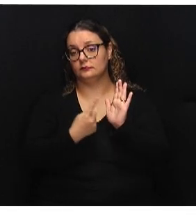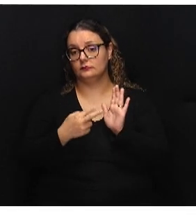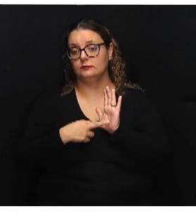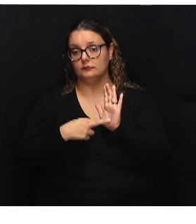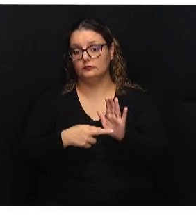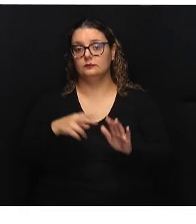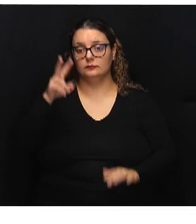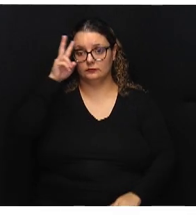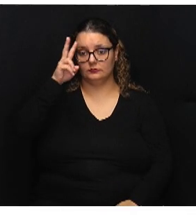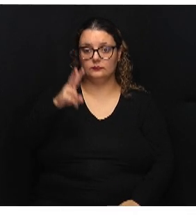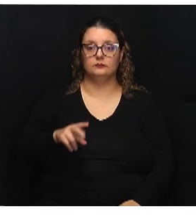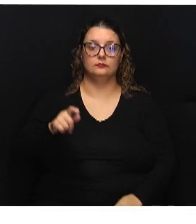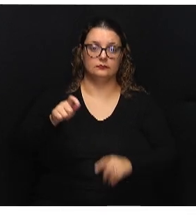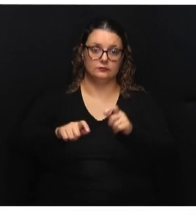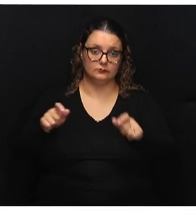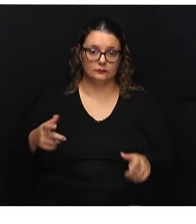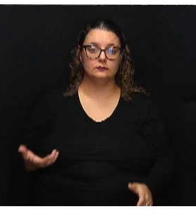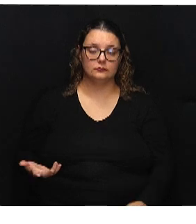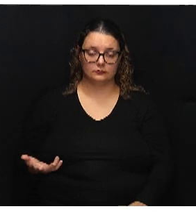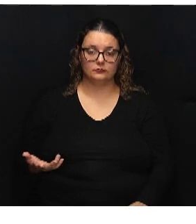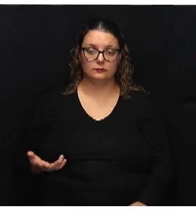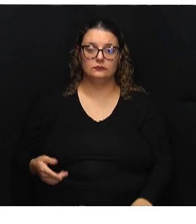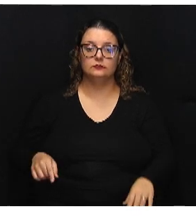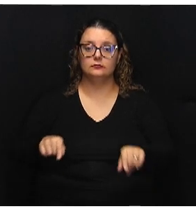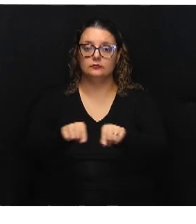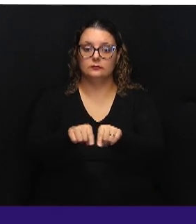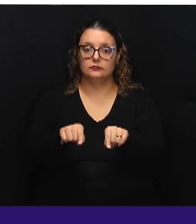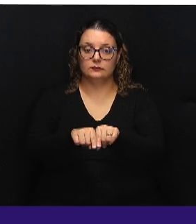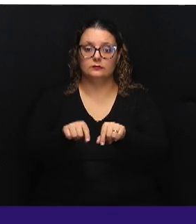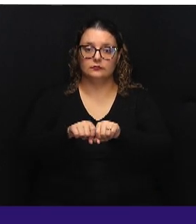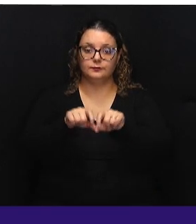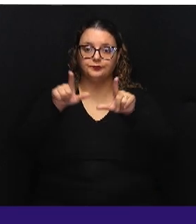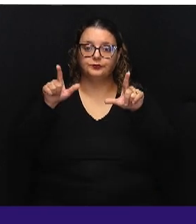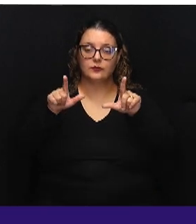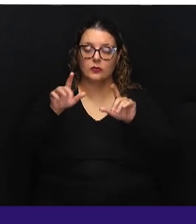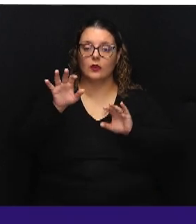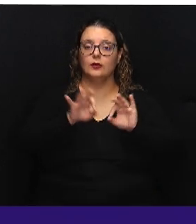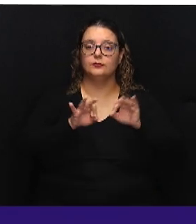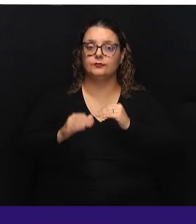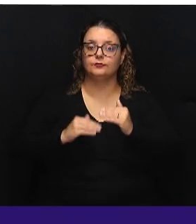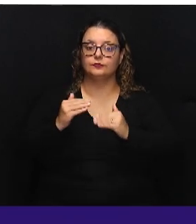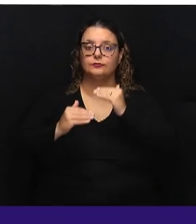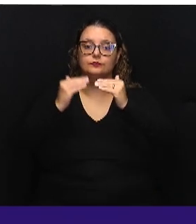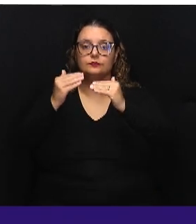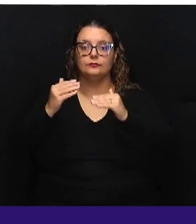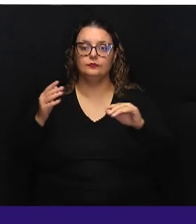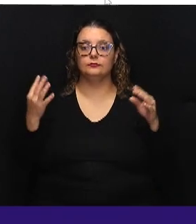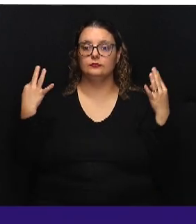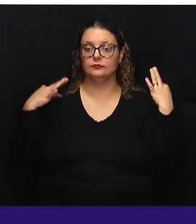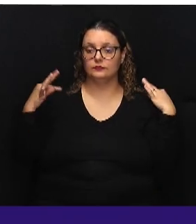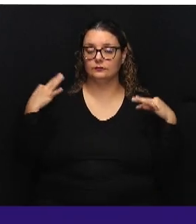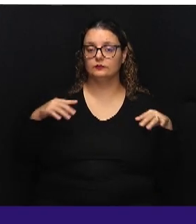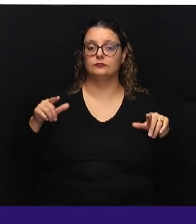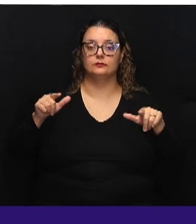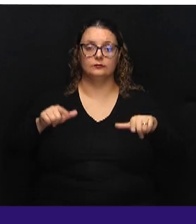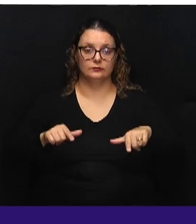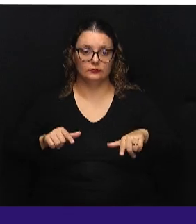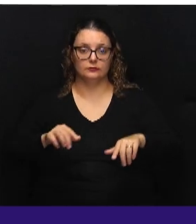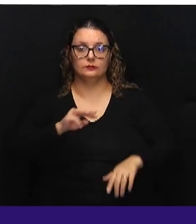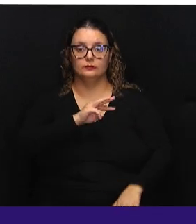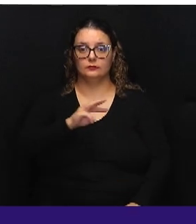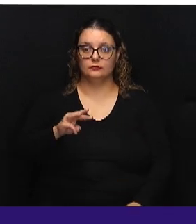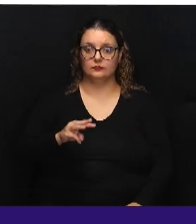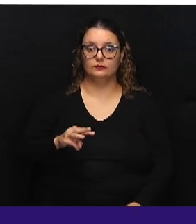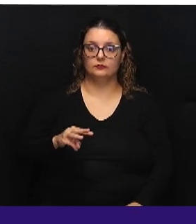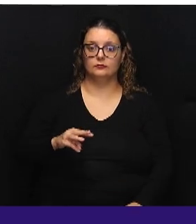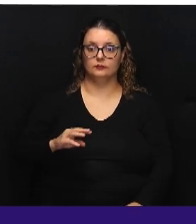e personagens. Também se destaca pelo projeto de desenvolvimento do turismo local com a plataforma Próximo